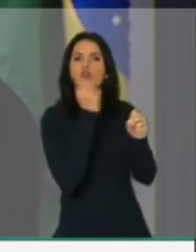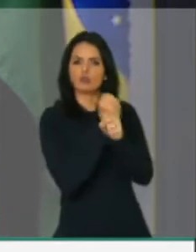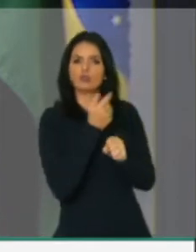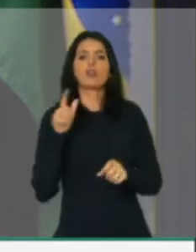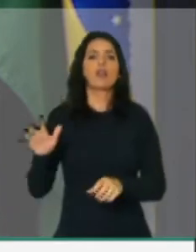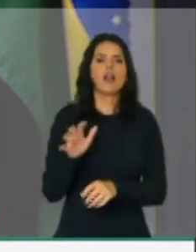no Jacarezinho obrigado